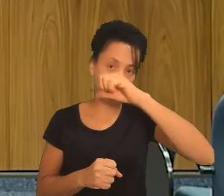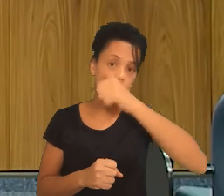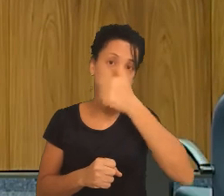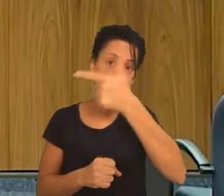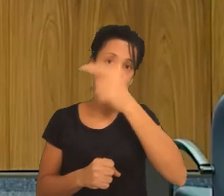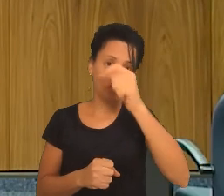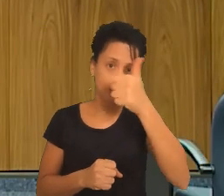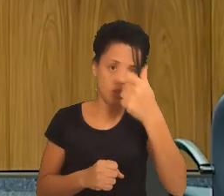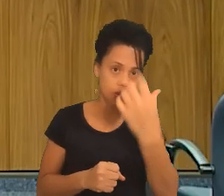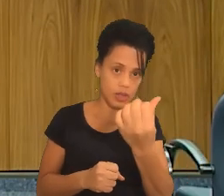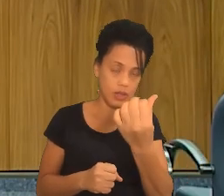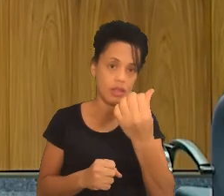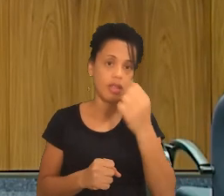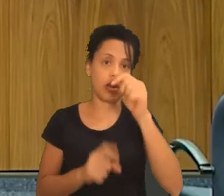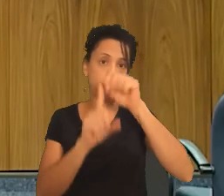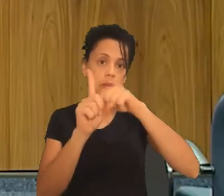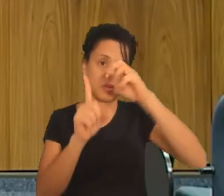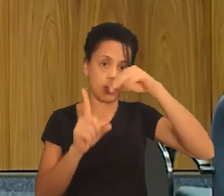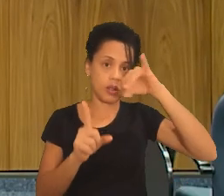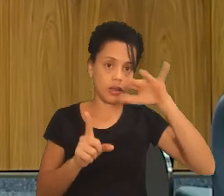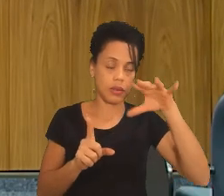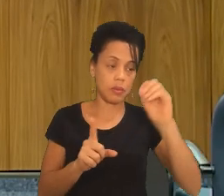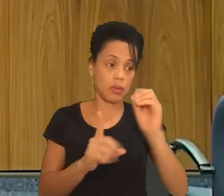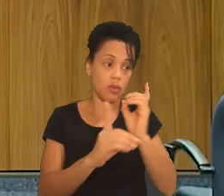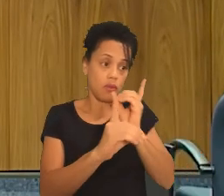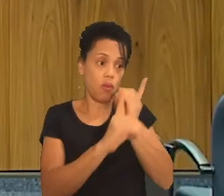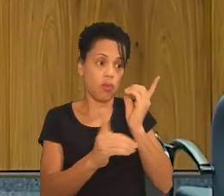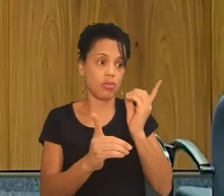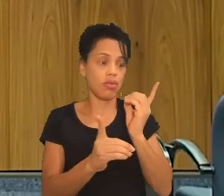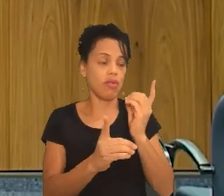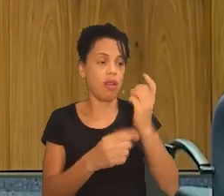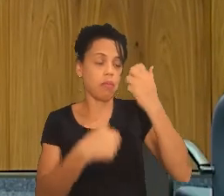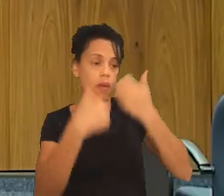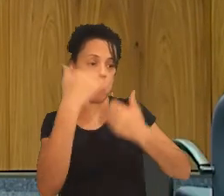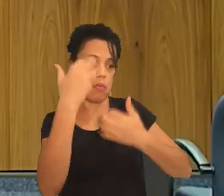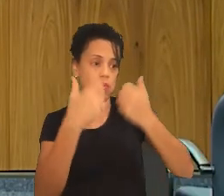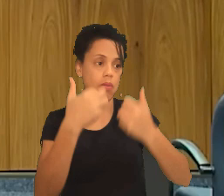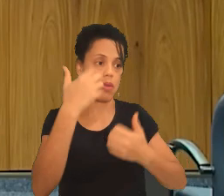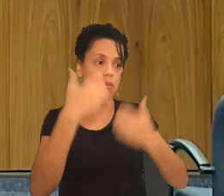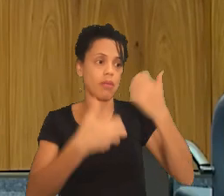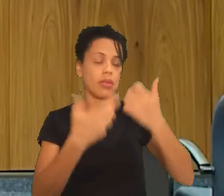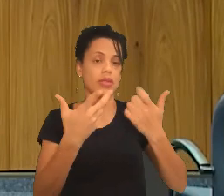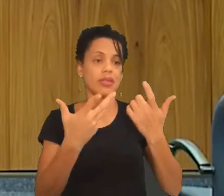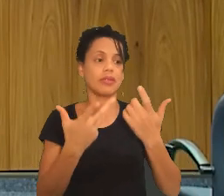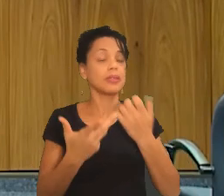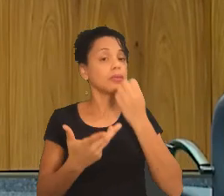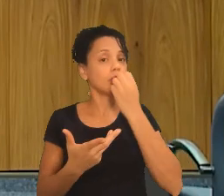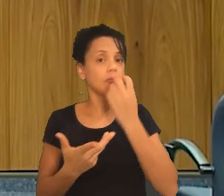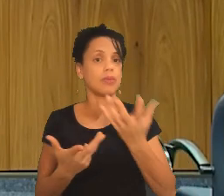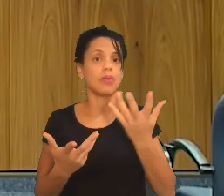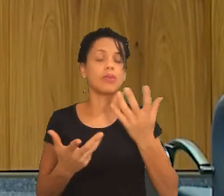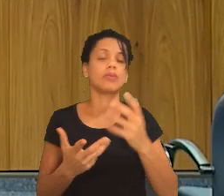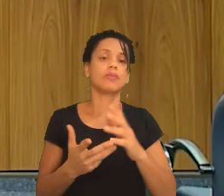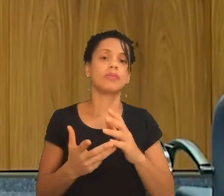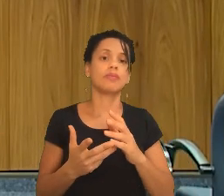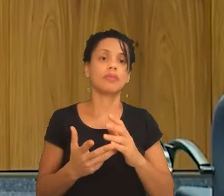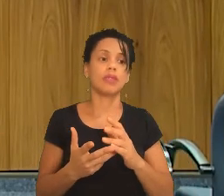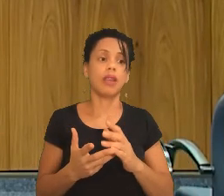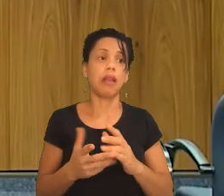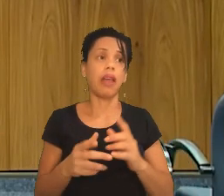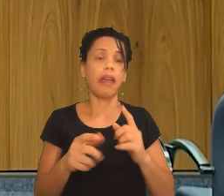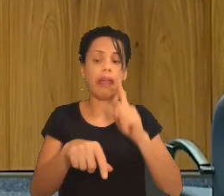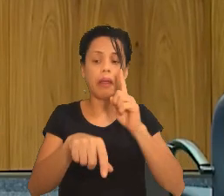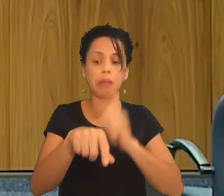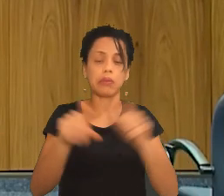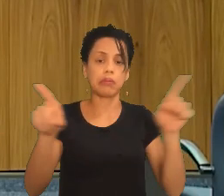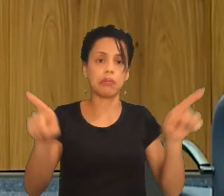comigo por acaso para falar sobre esse caso. Então, foi, né, uma Eu não vejo como coincidência, porque eu, quando